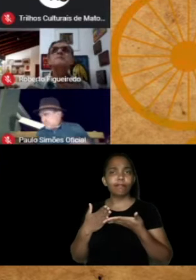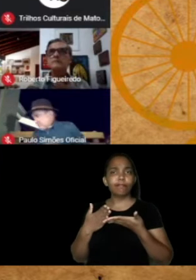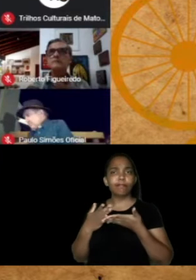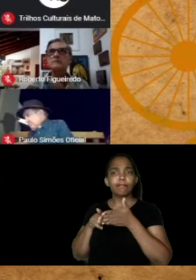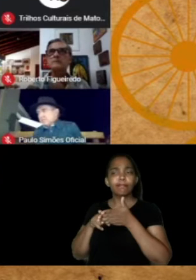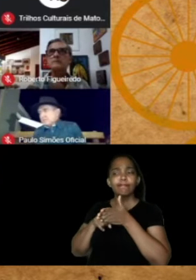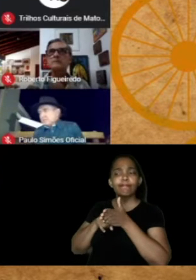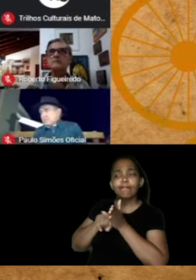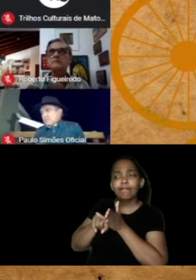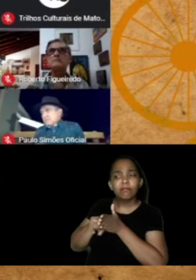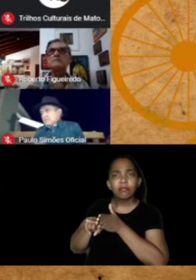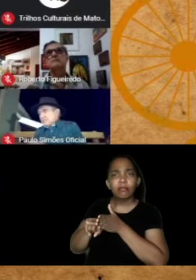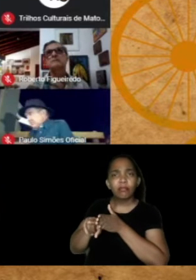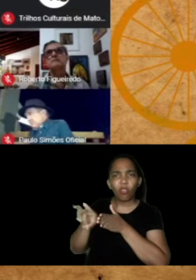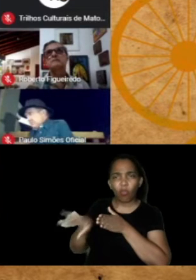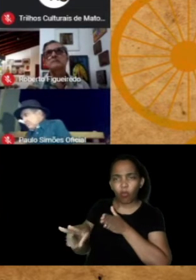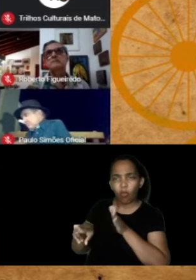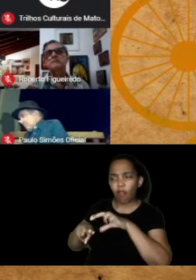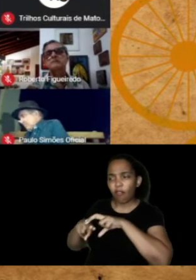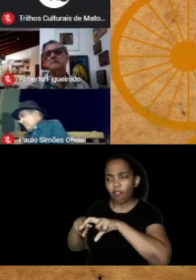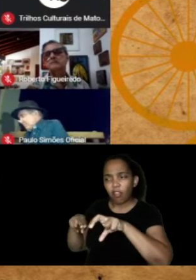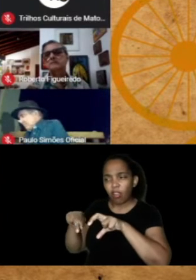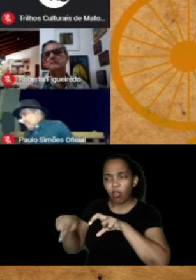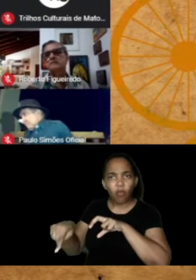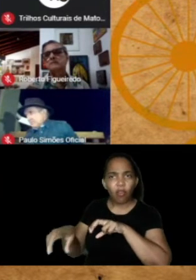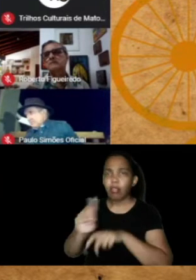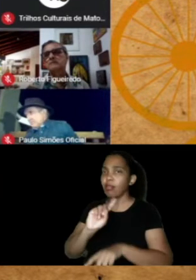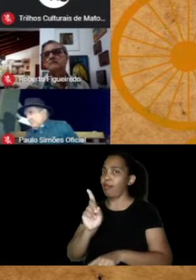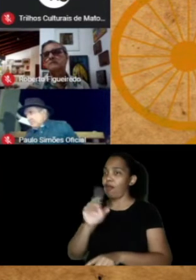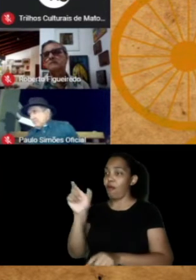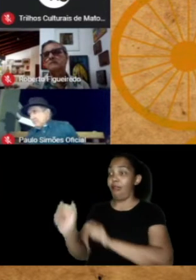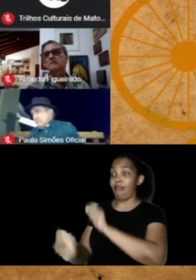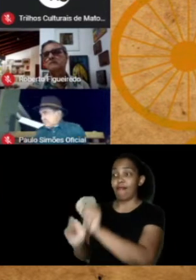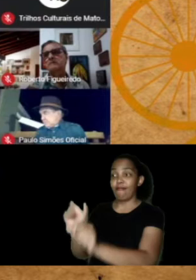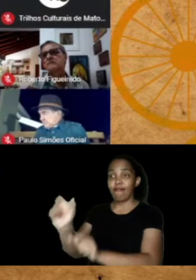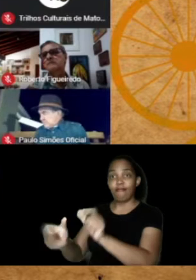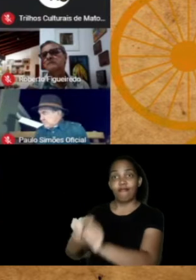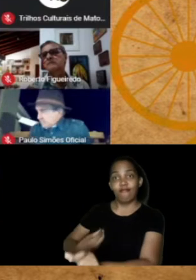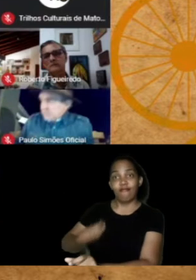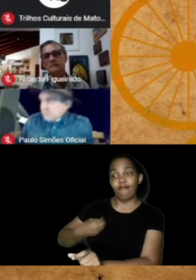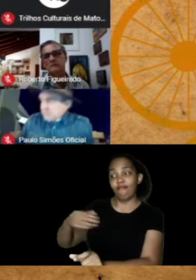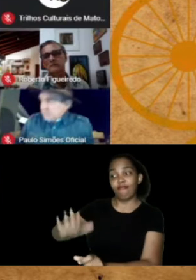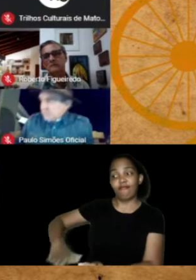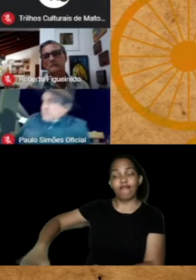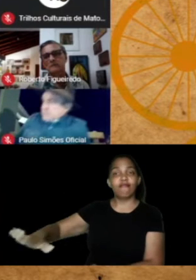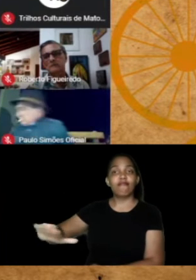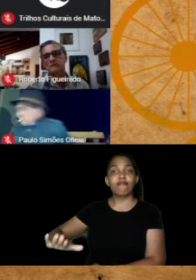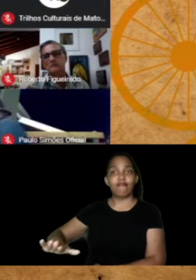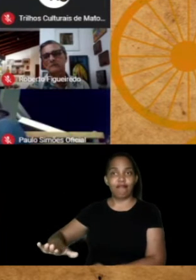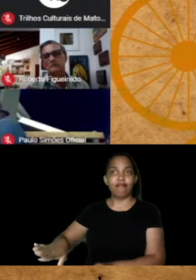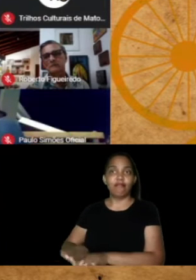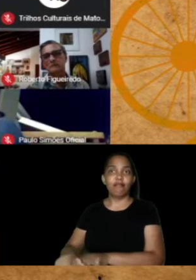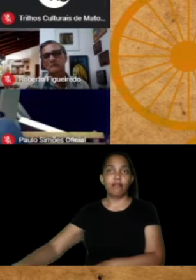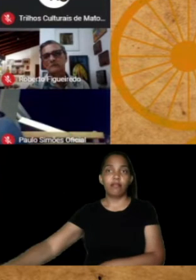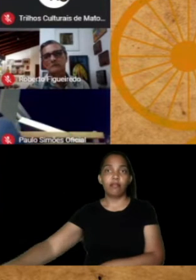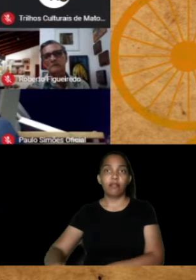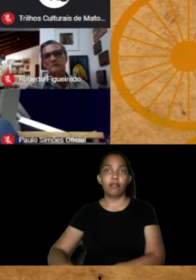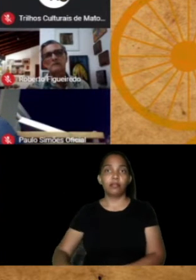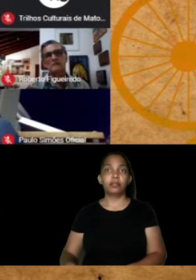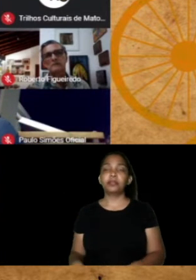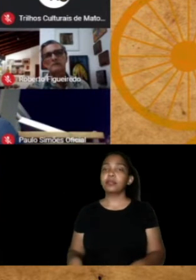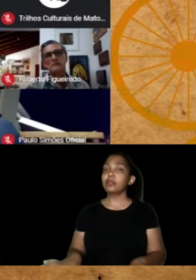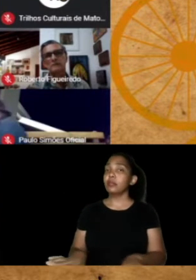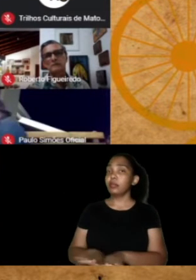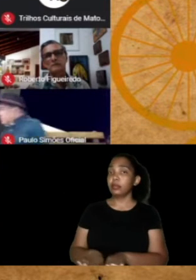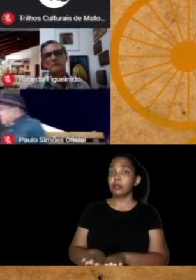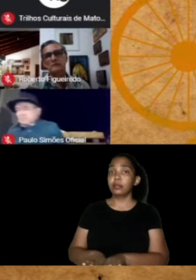a ferrovia, mas o povo da ferrovia, que é a grande riqueza que existe nisso tudo. A ferrovia,